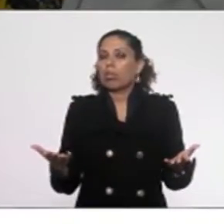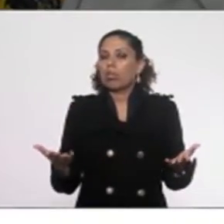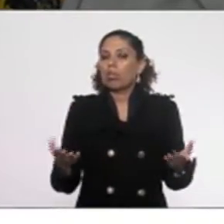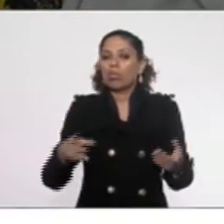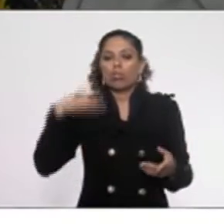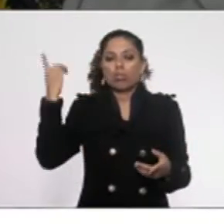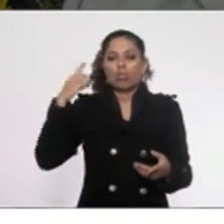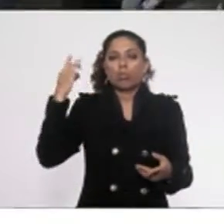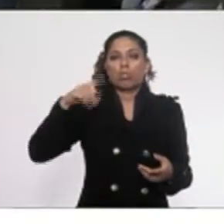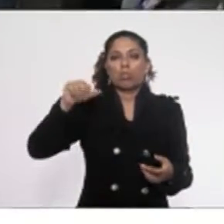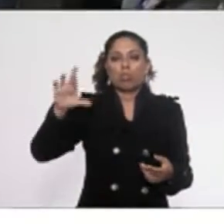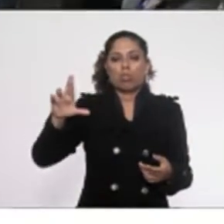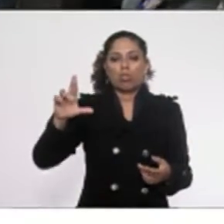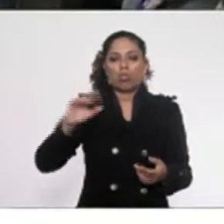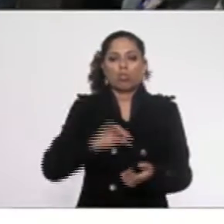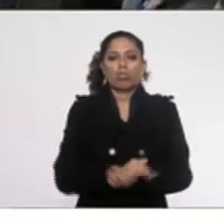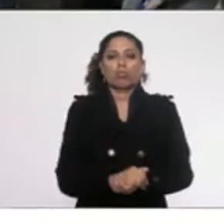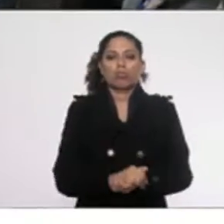Deputada Marta Rocha.